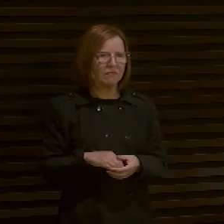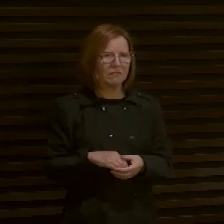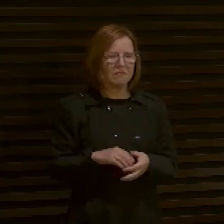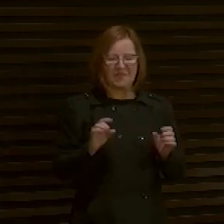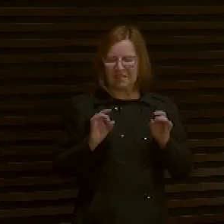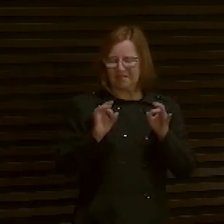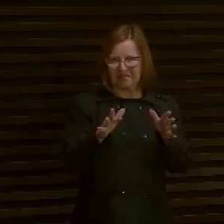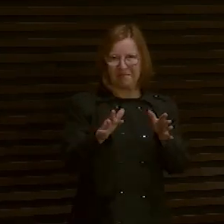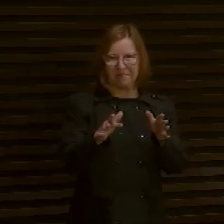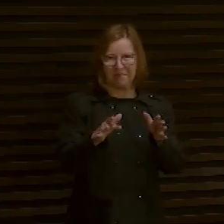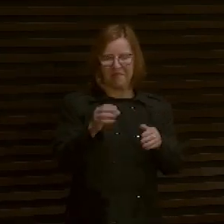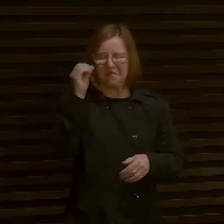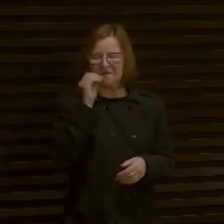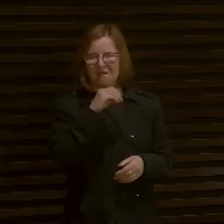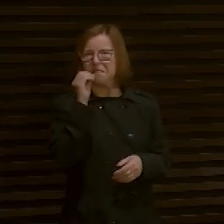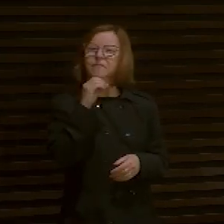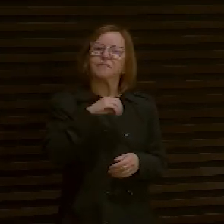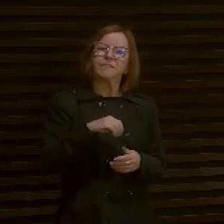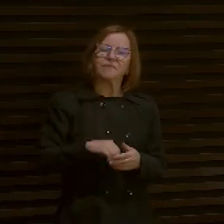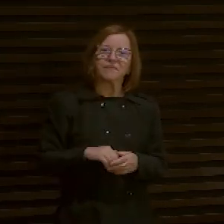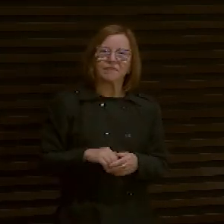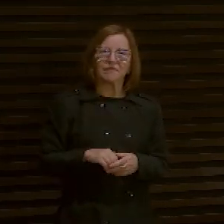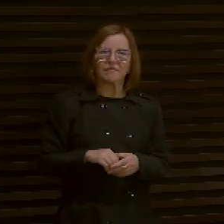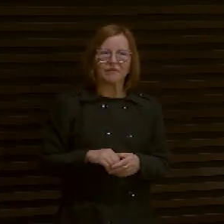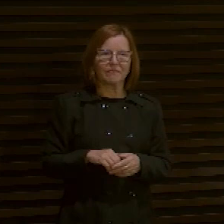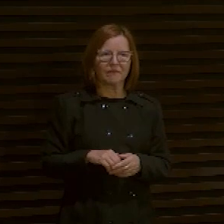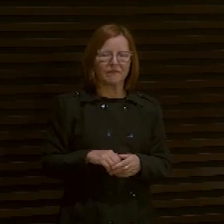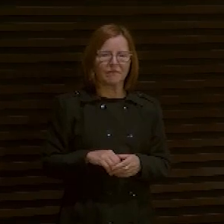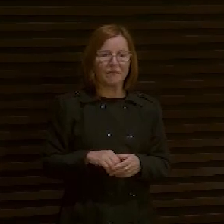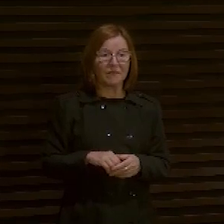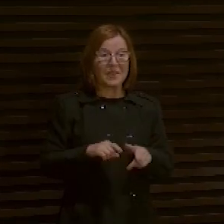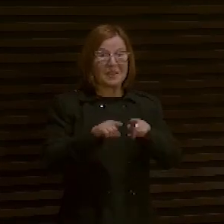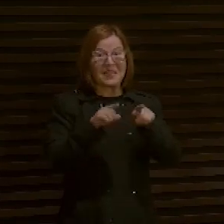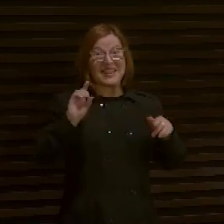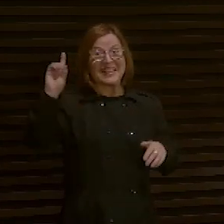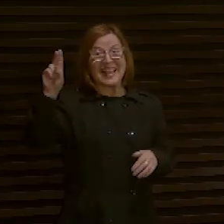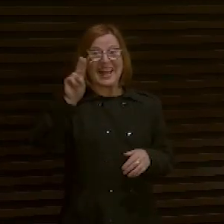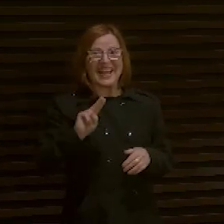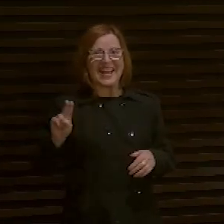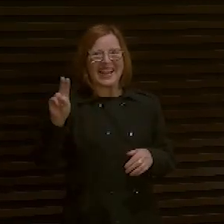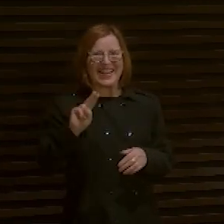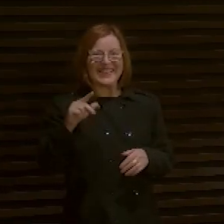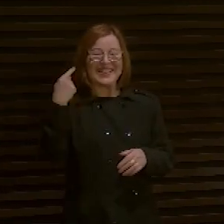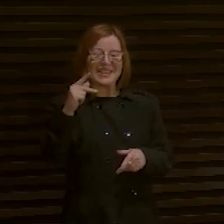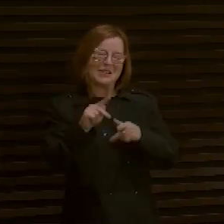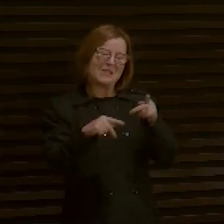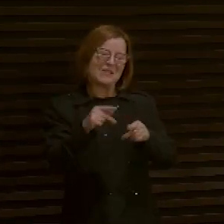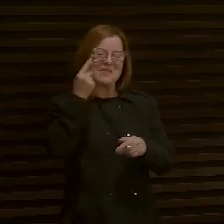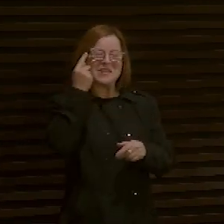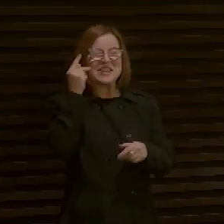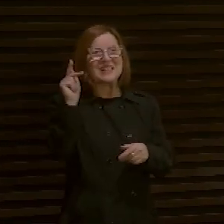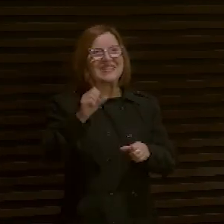rejeitados, fracos. Nós não temos capacidade nenhuma, mas Deus usa os seus para a sua